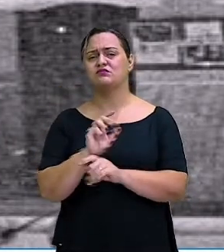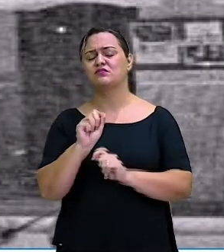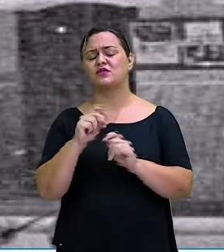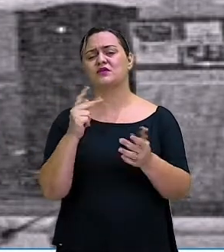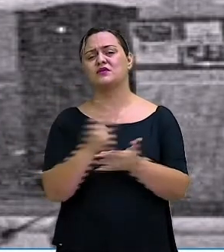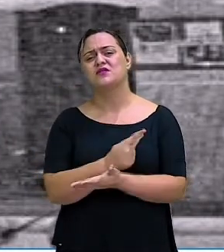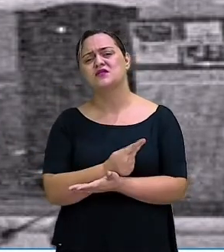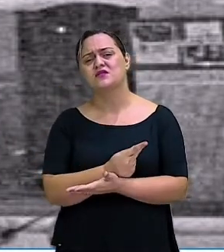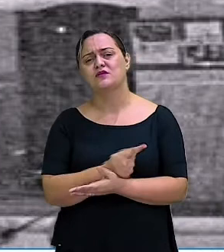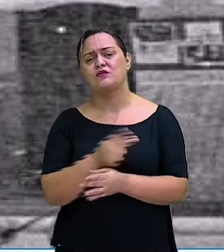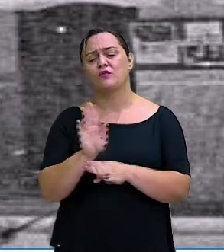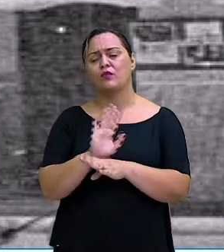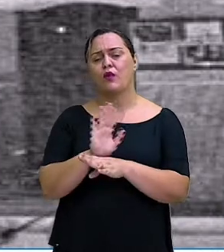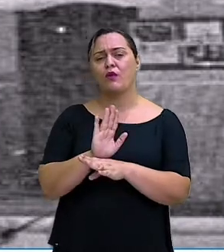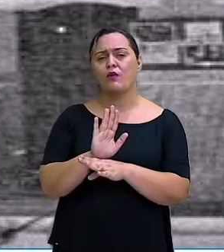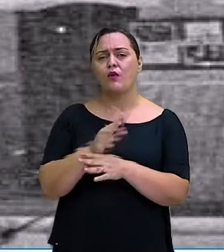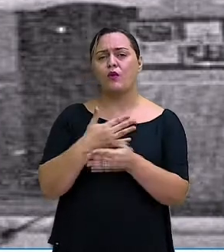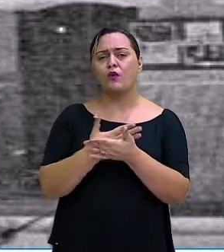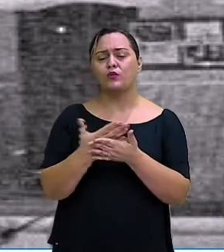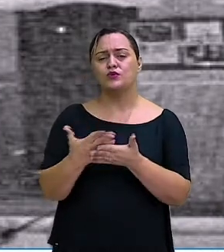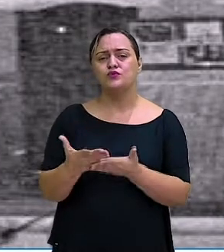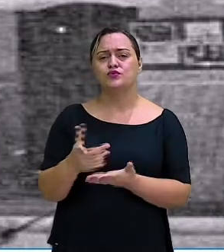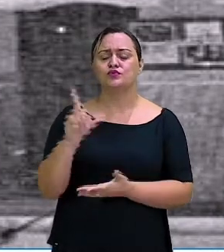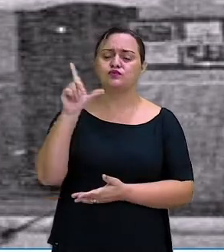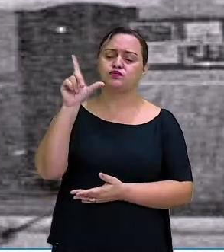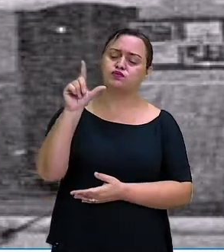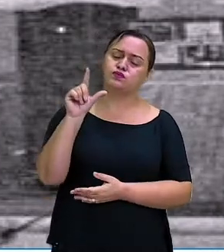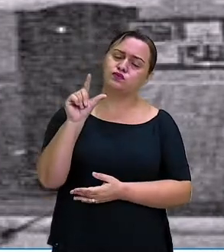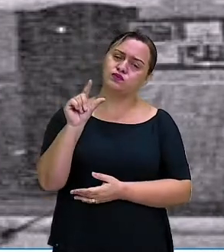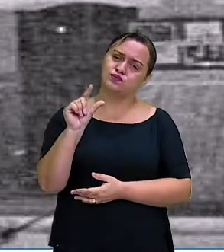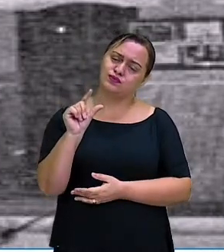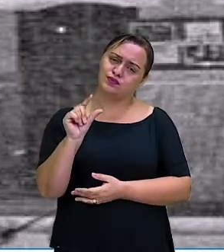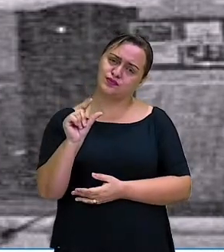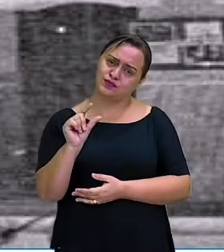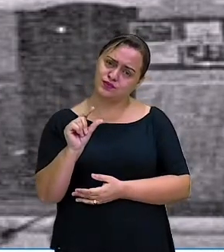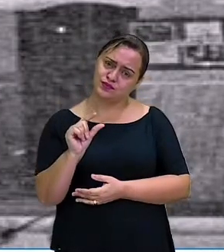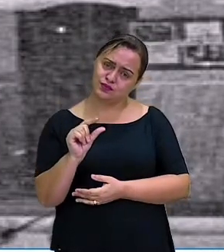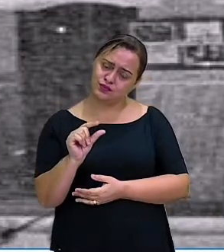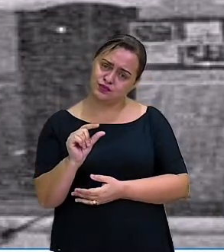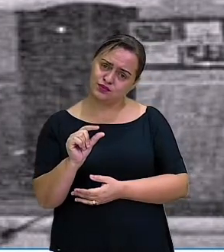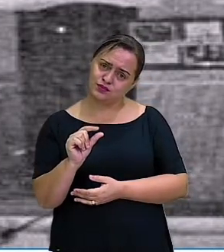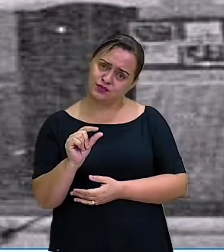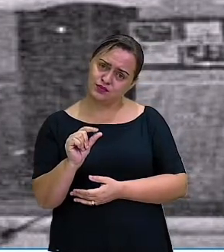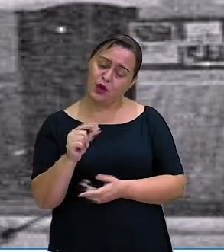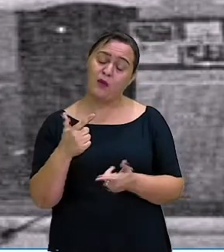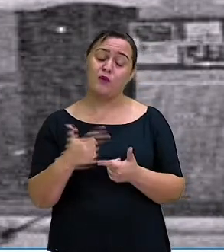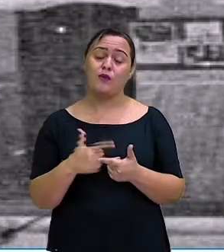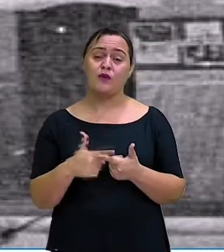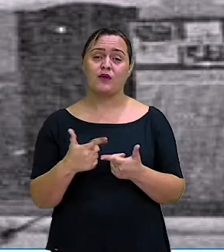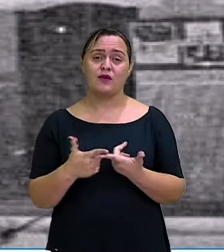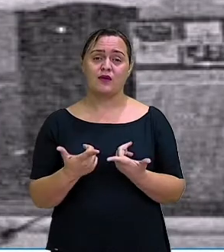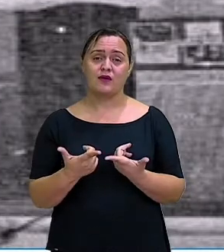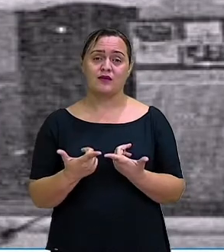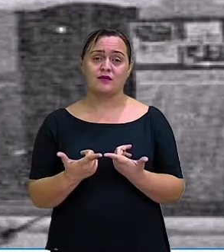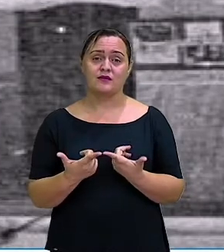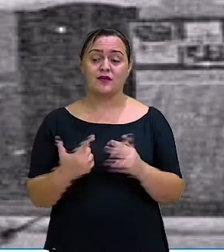se extinguirem no município, em função da popularização dos televisores na casa,